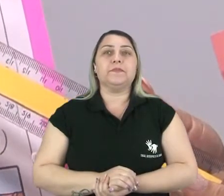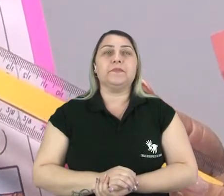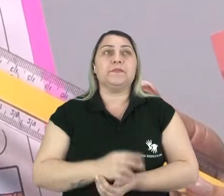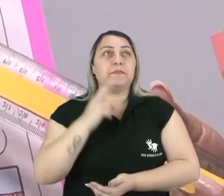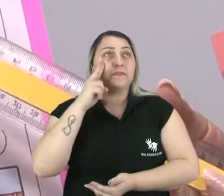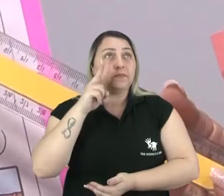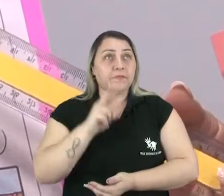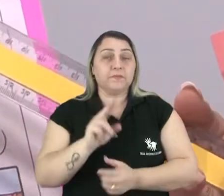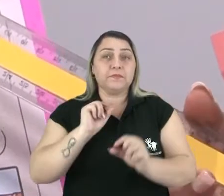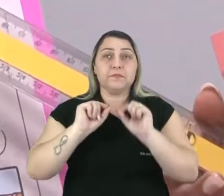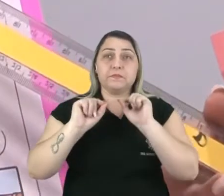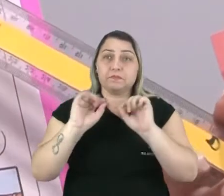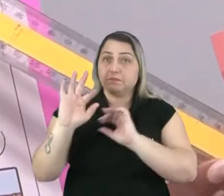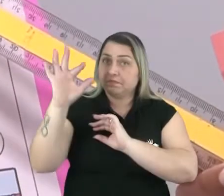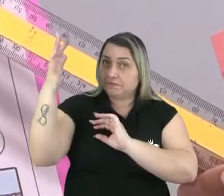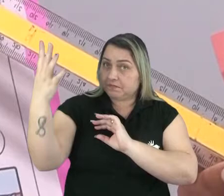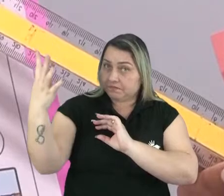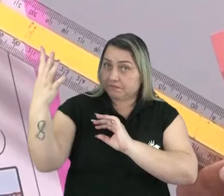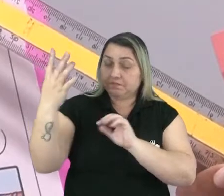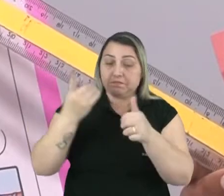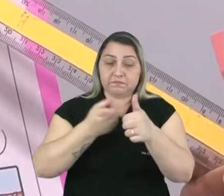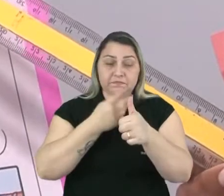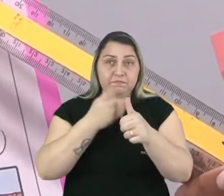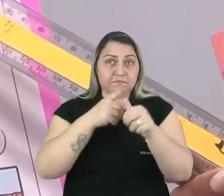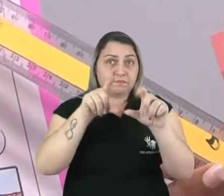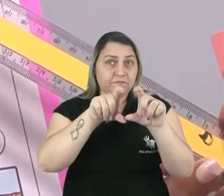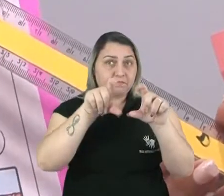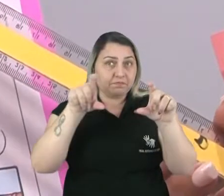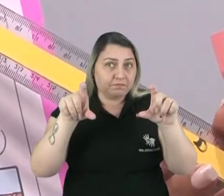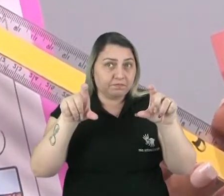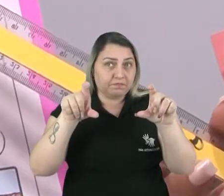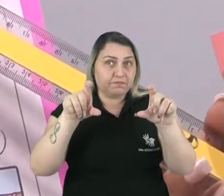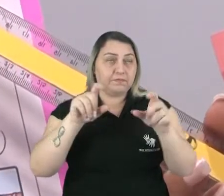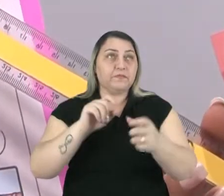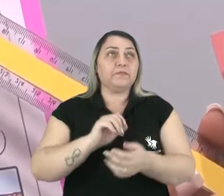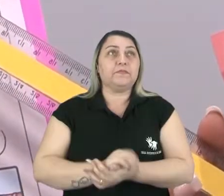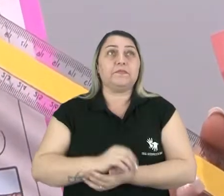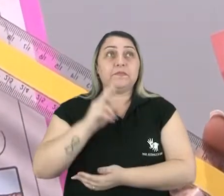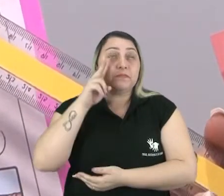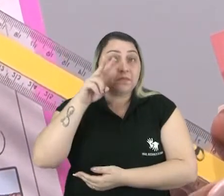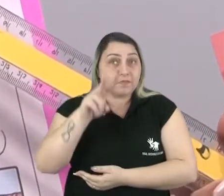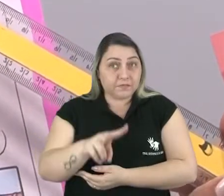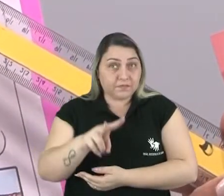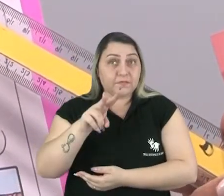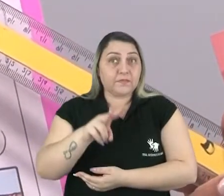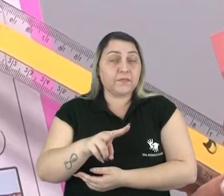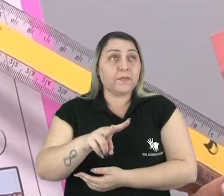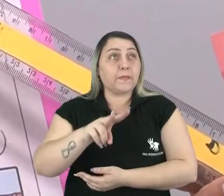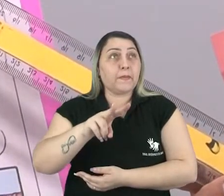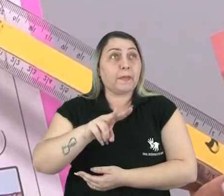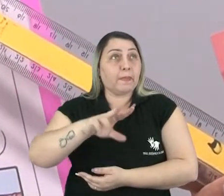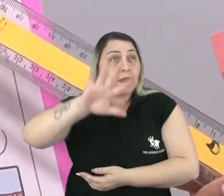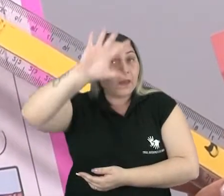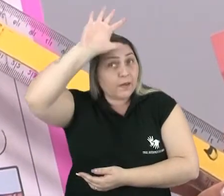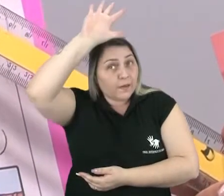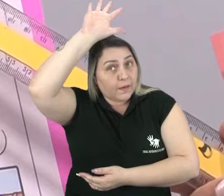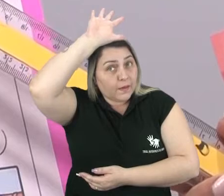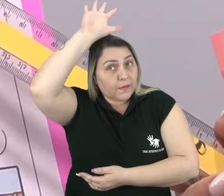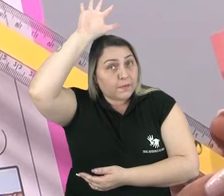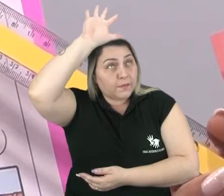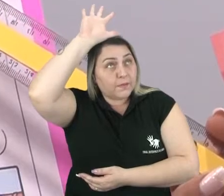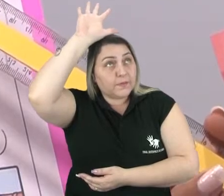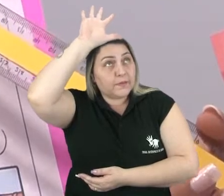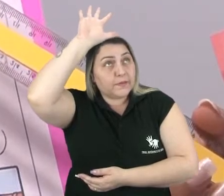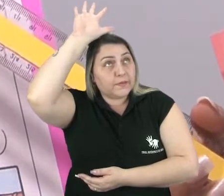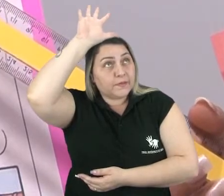observar o que está acontecendo no primeiro quadrinho. Veja que o Cebolinha está aqui, bem